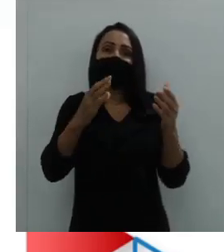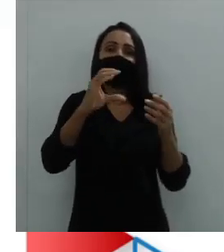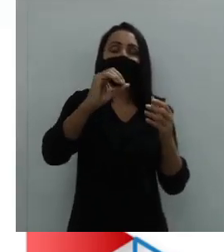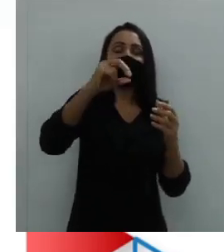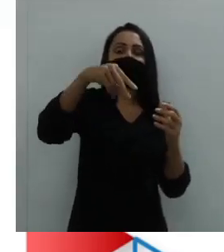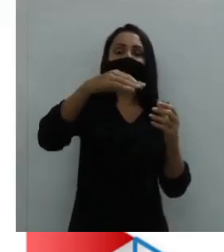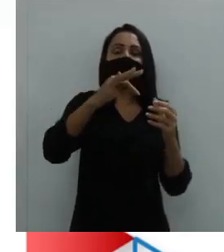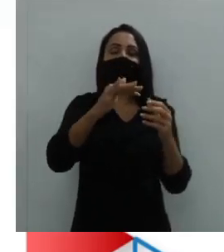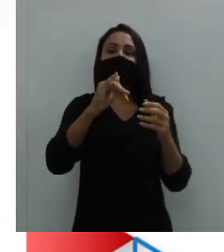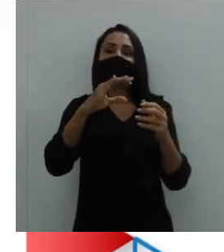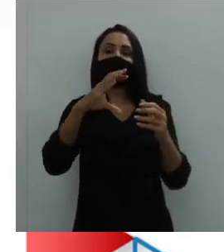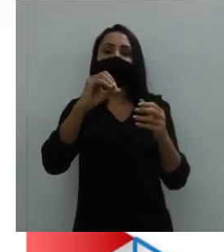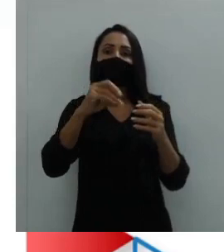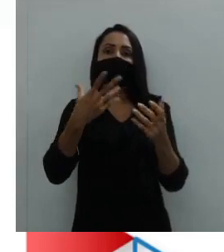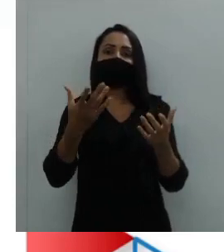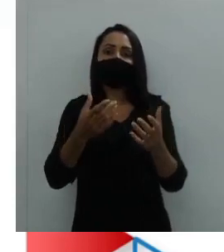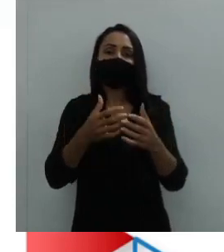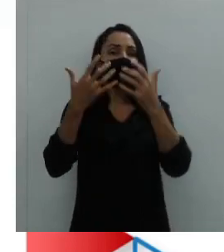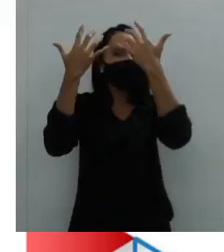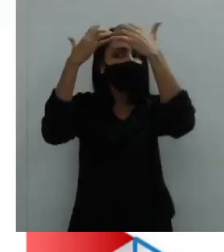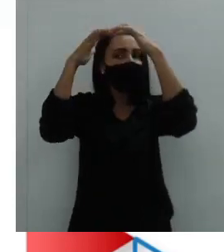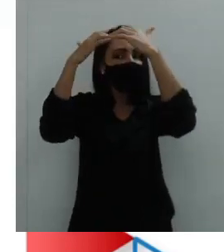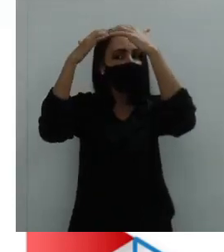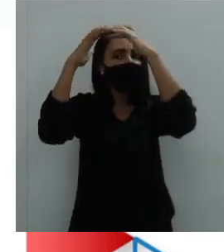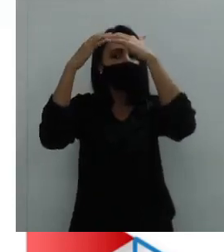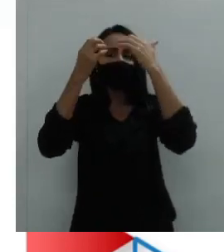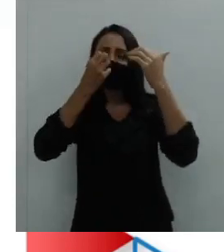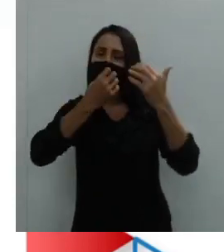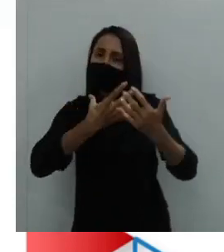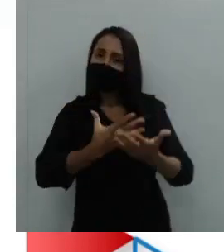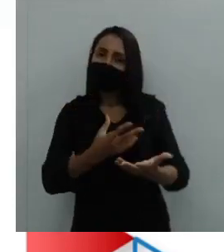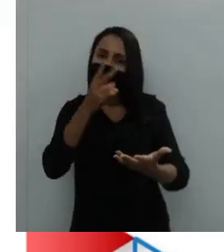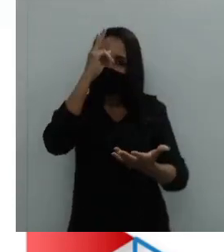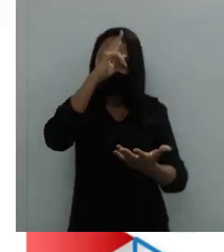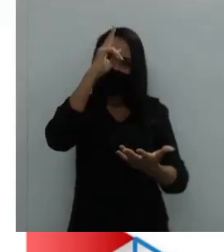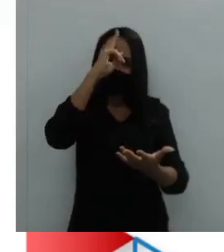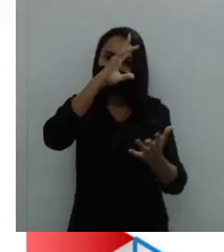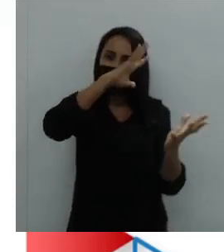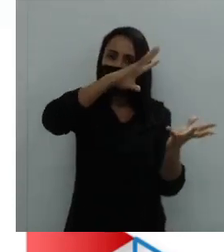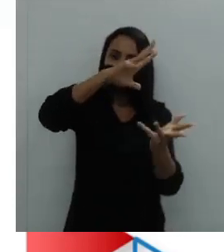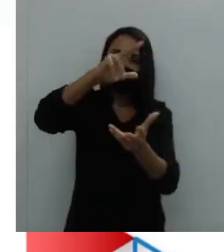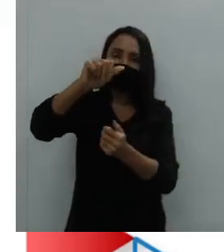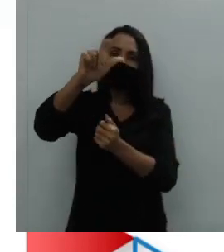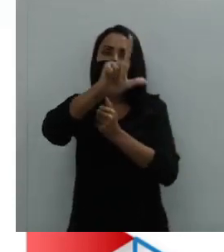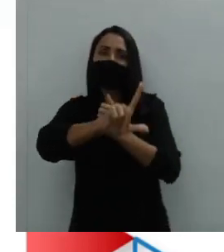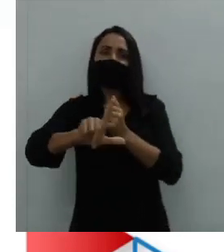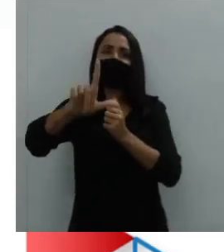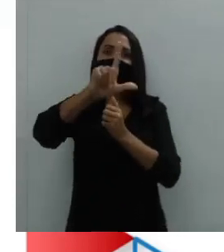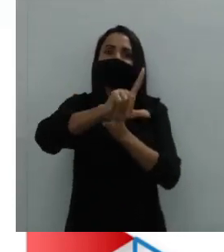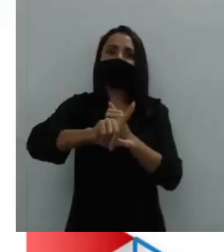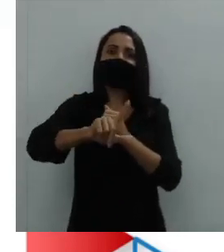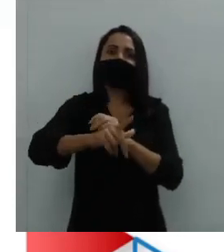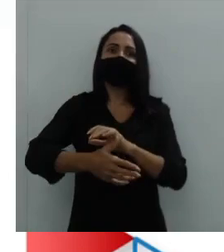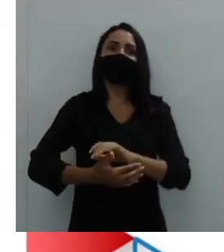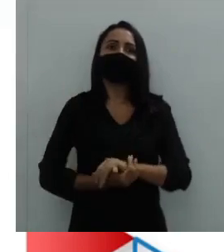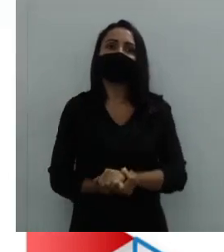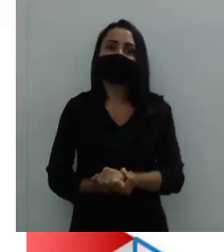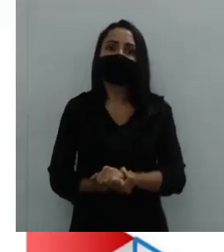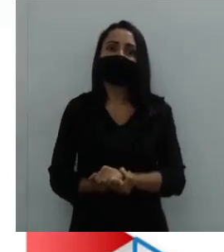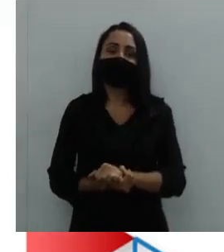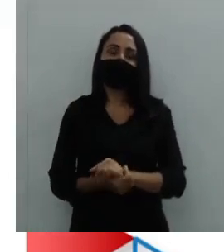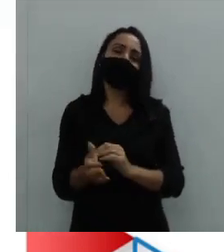Confúcio, vejam só, trago uma reflexão que vai lembrar o mundo literário. Então vamos lá,